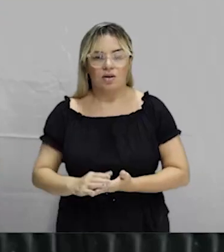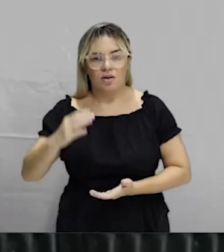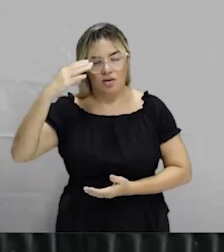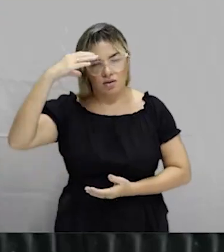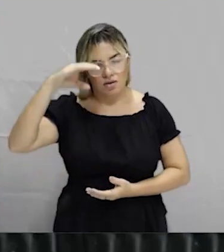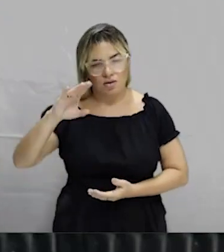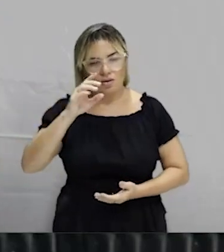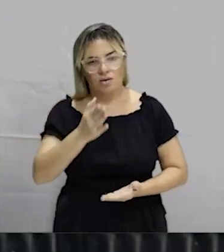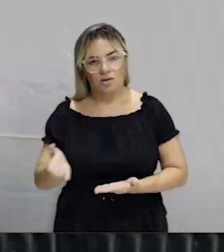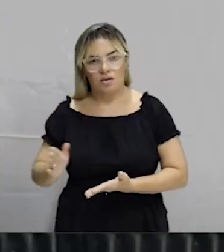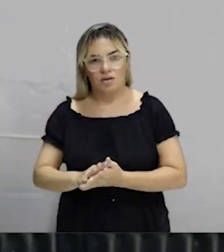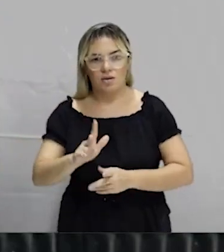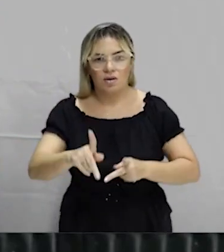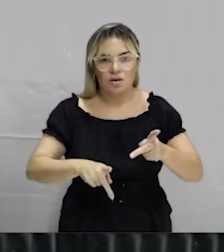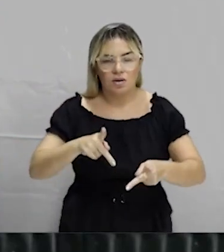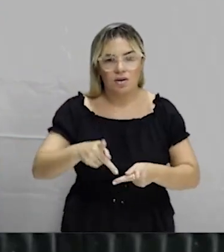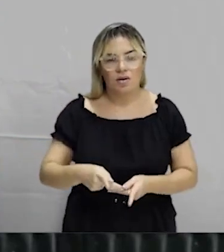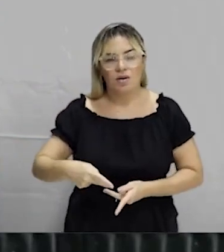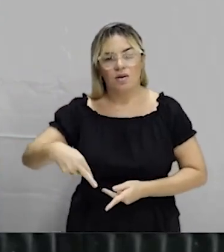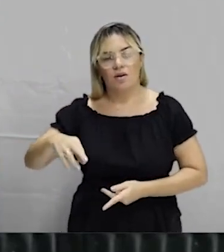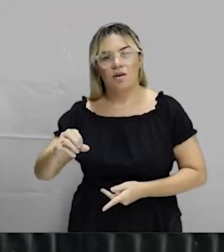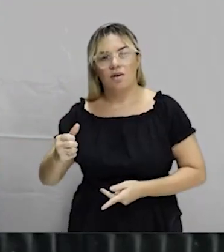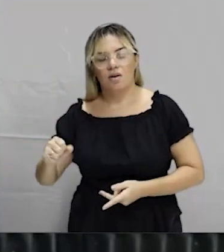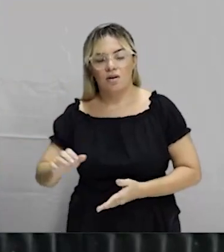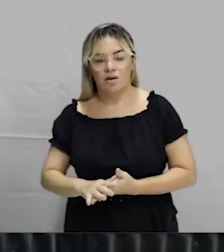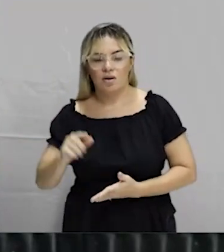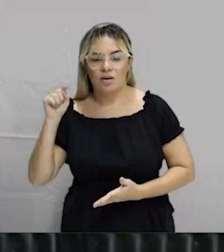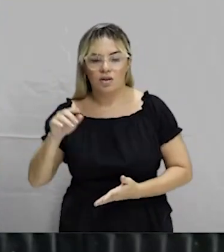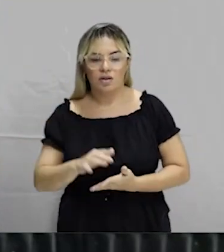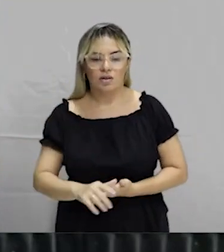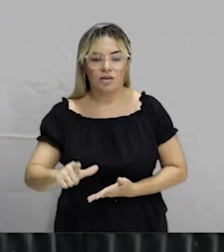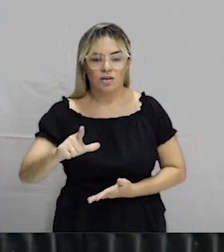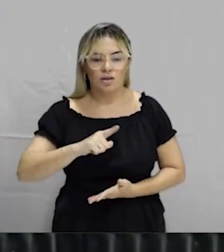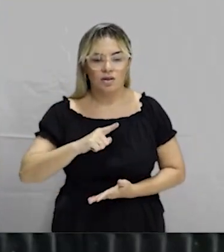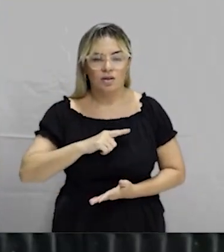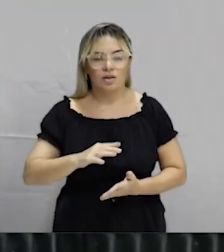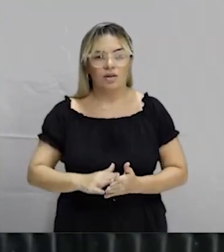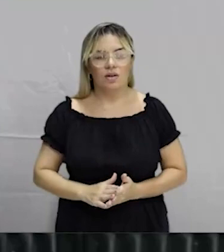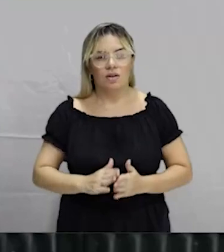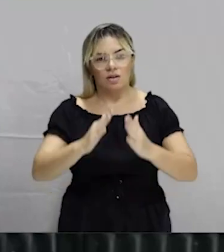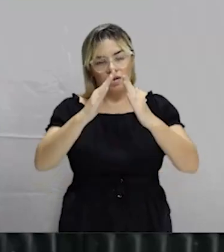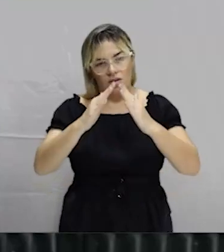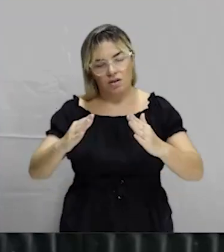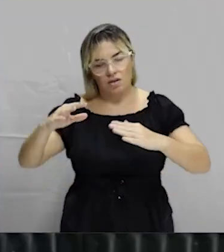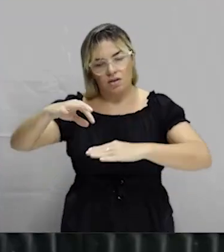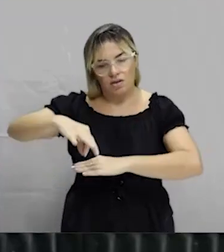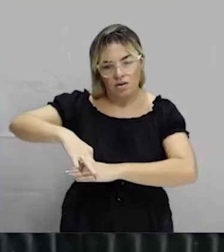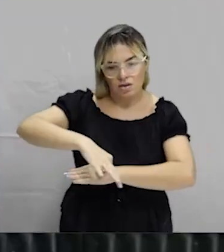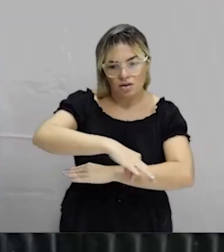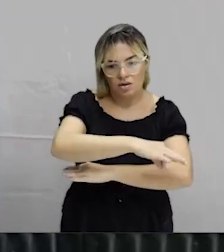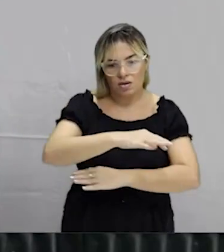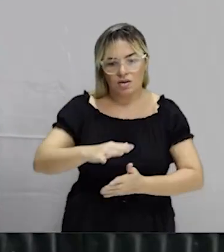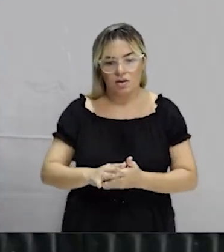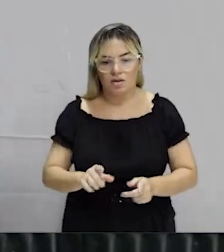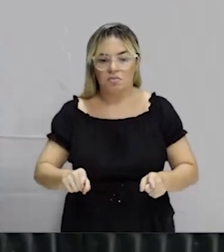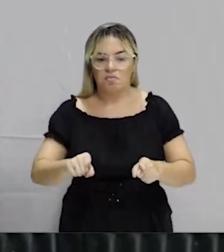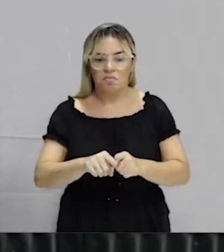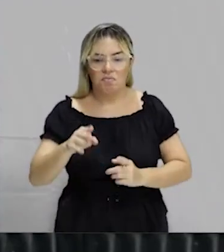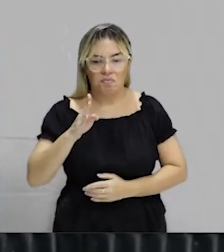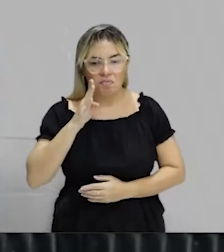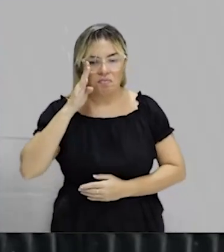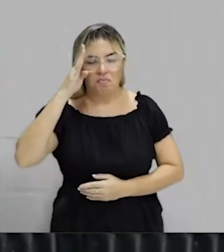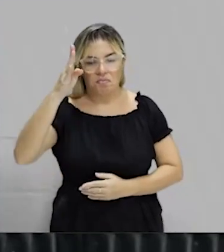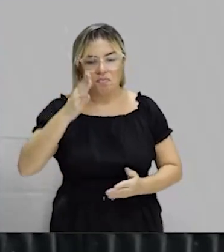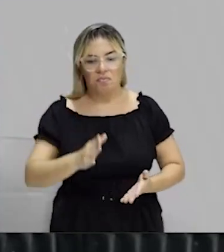cultural dos povos persas era a arquitetura. A arquitetura foi um dos grandes destaques da sua produção